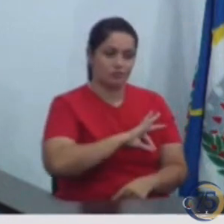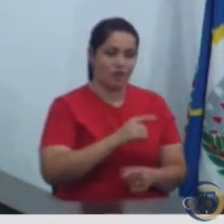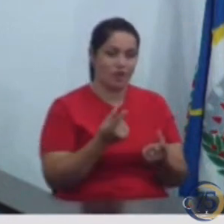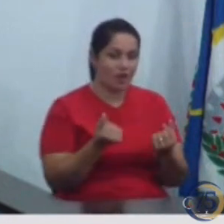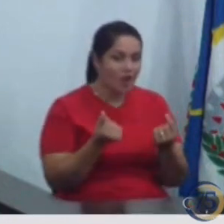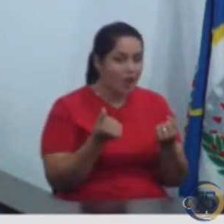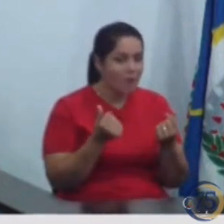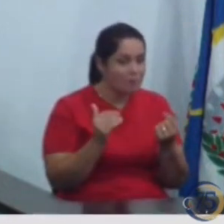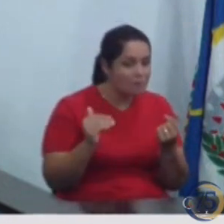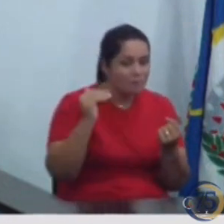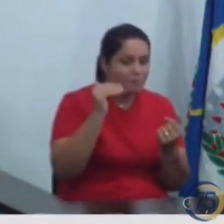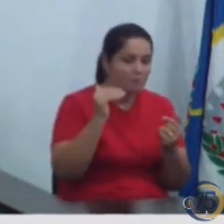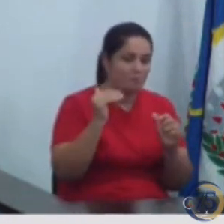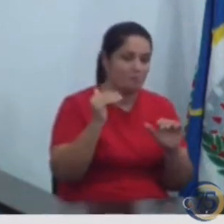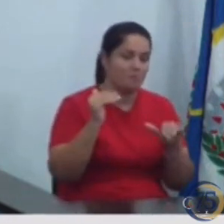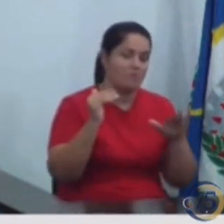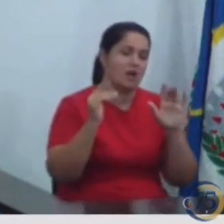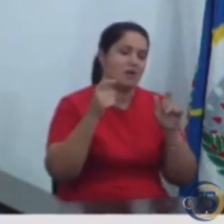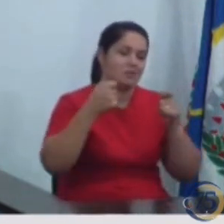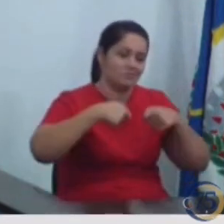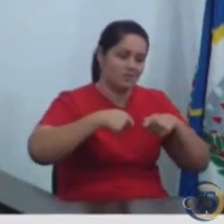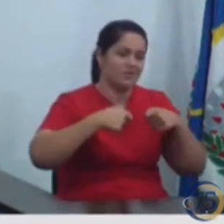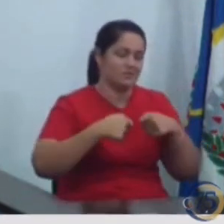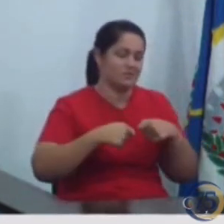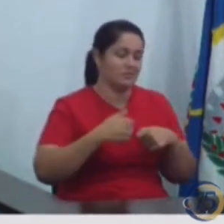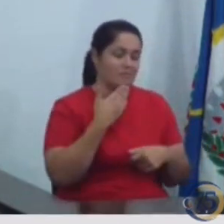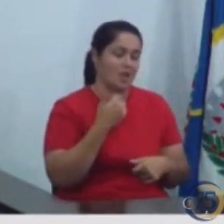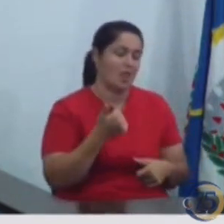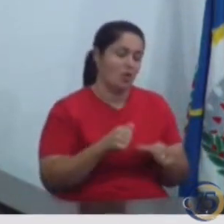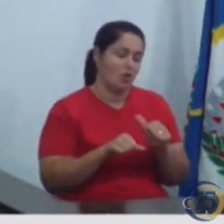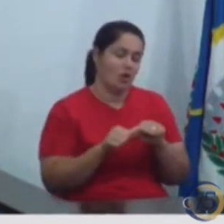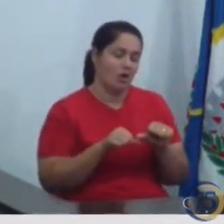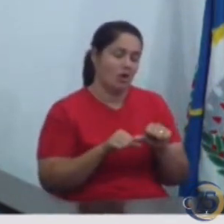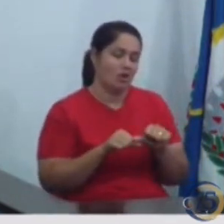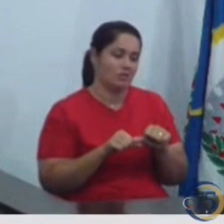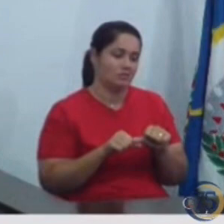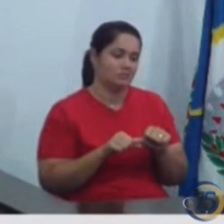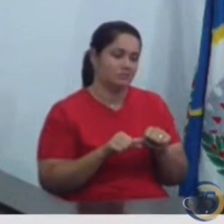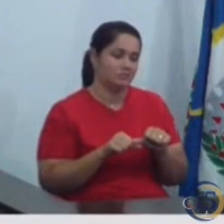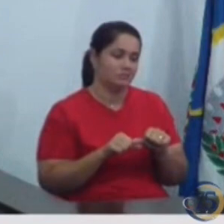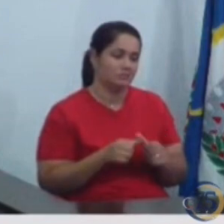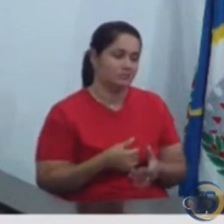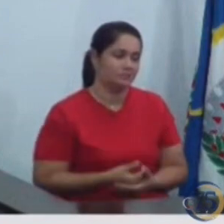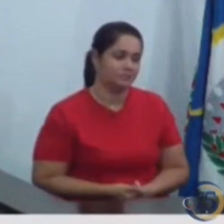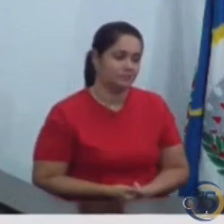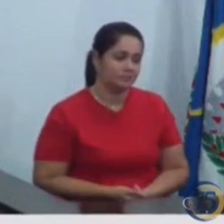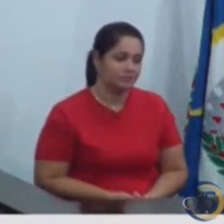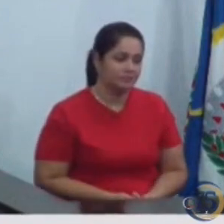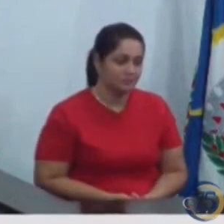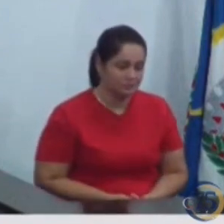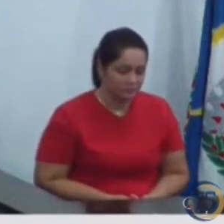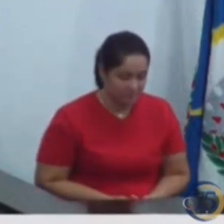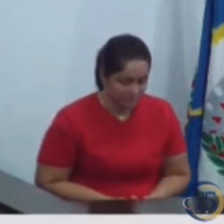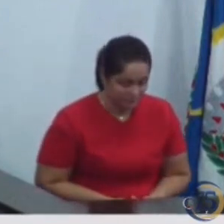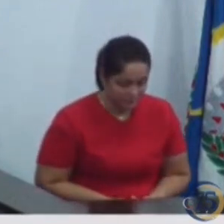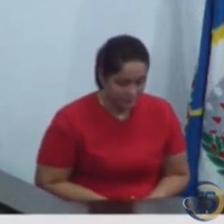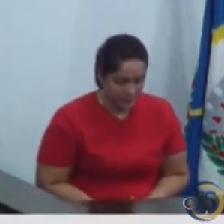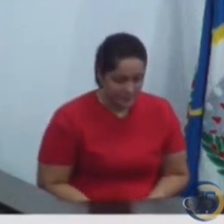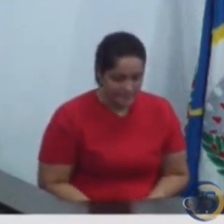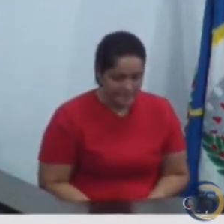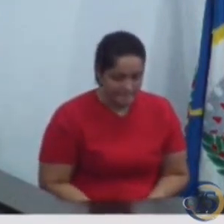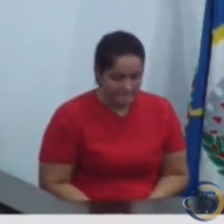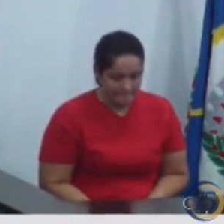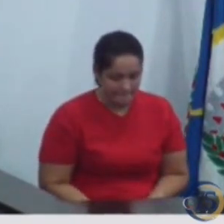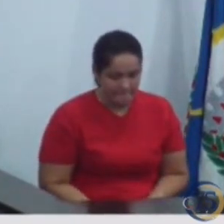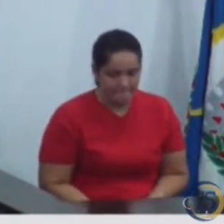de posturas da prefeitura segundo ele o salário é baixo e a responsabilidade sobre o cargo é muito grande a maioria